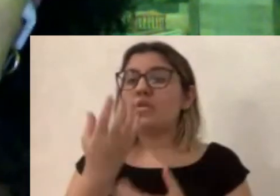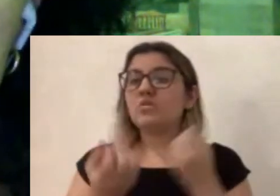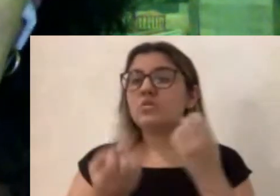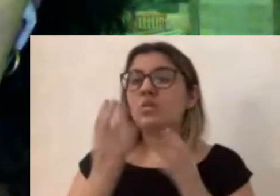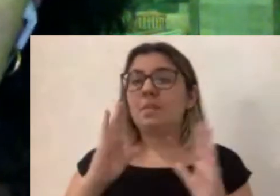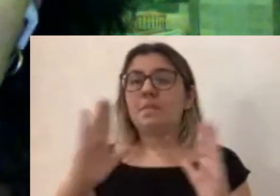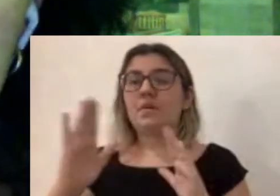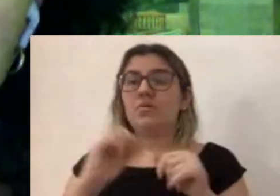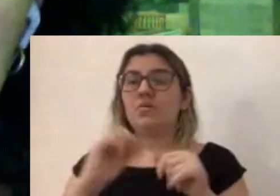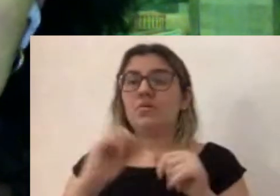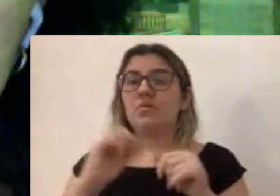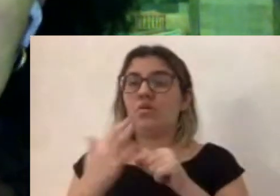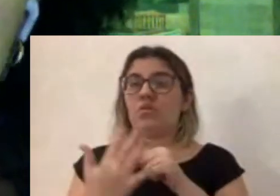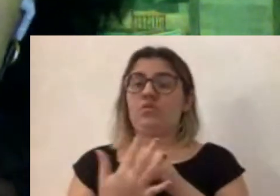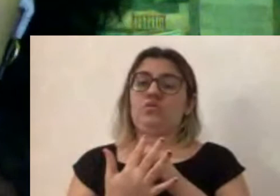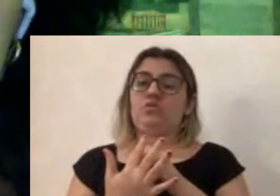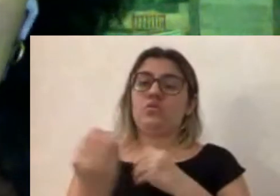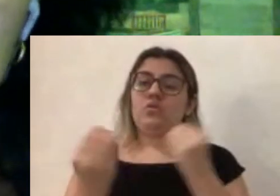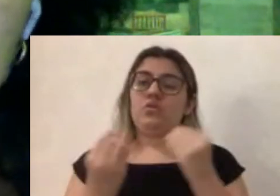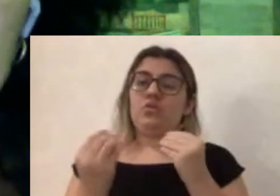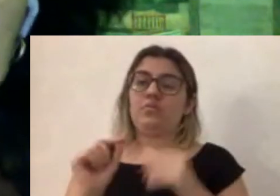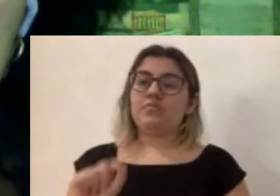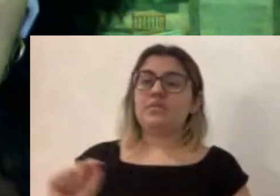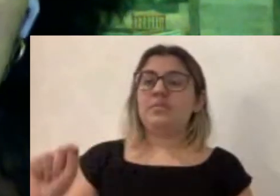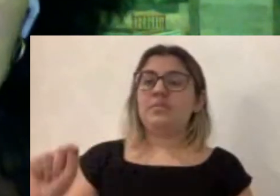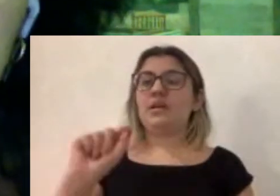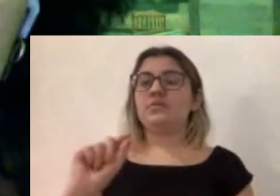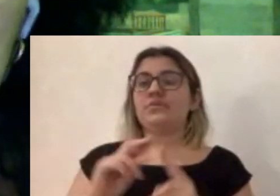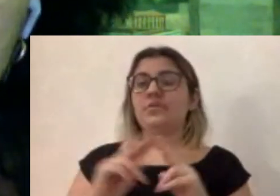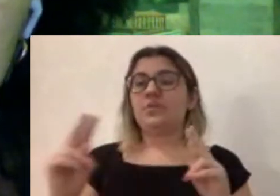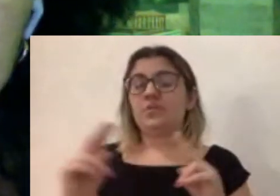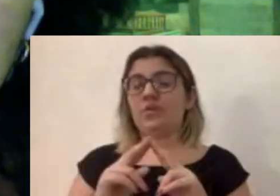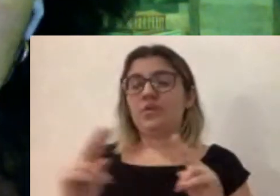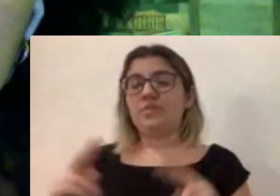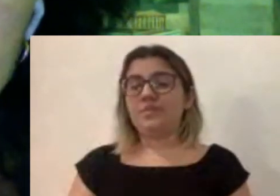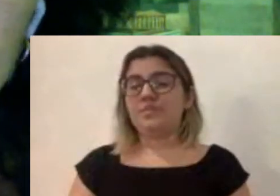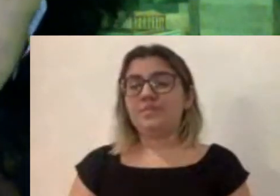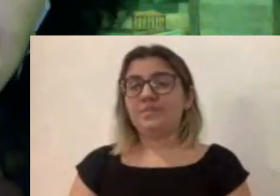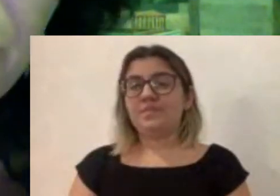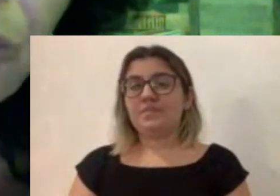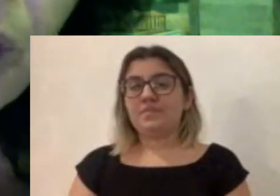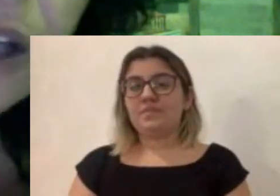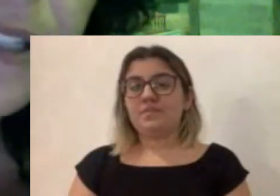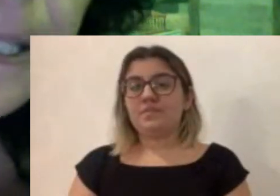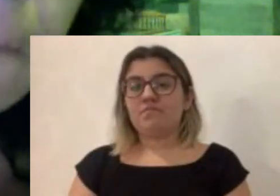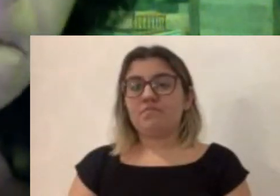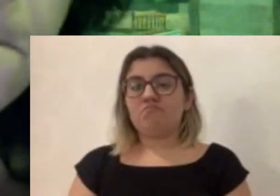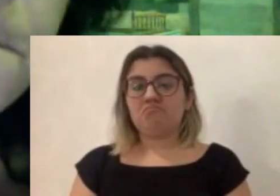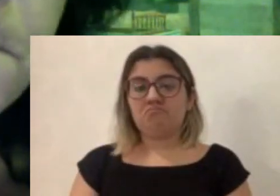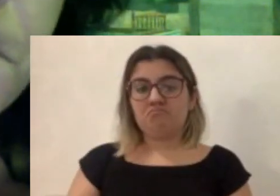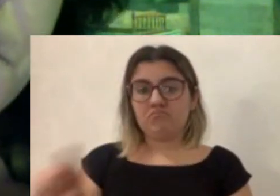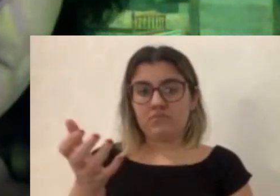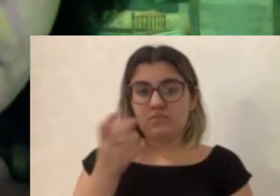de vocês falasse como tem sido essa produção em tempos de pandemia, o desafio dessa produção para os espaços virtuais.